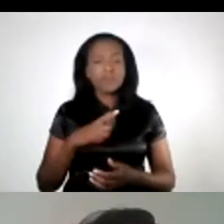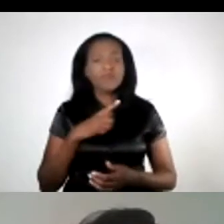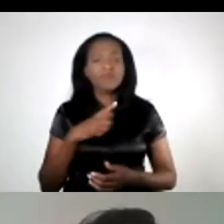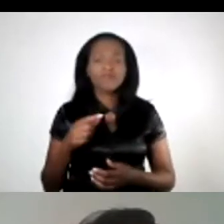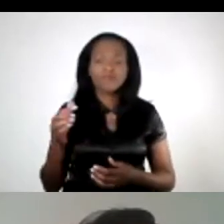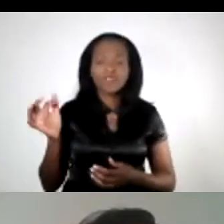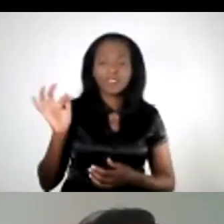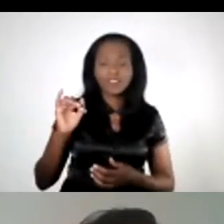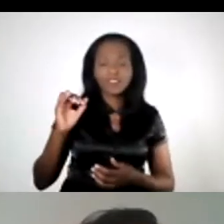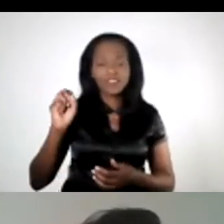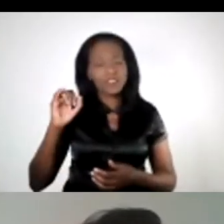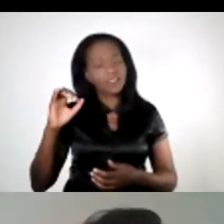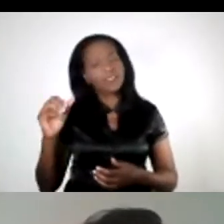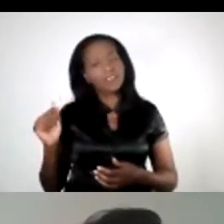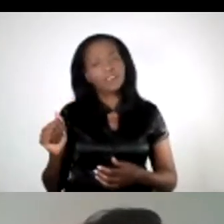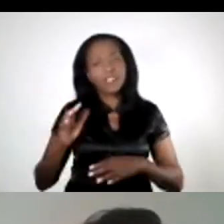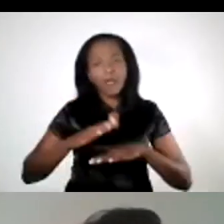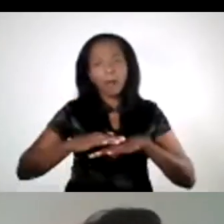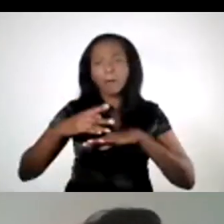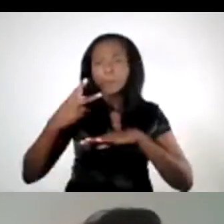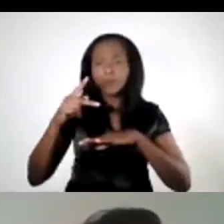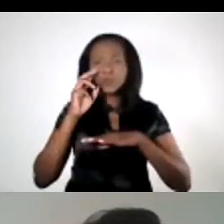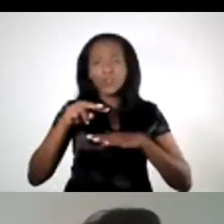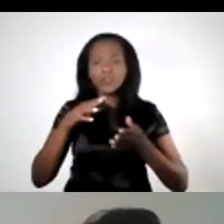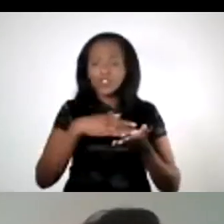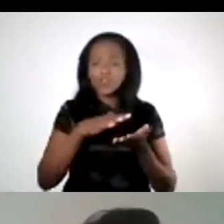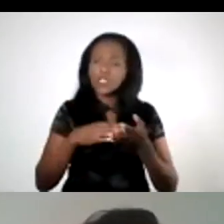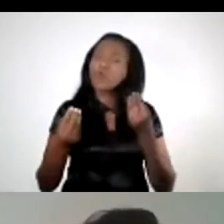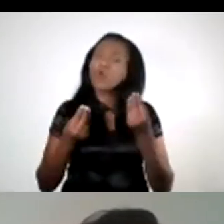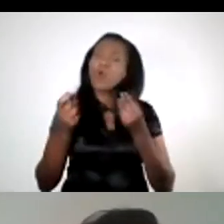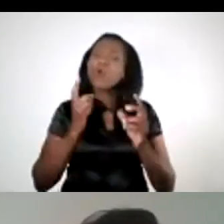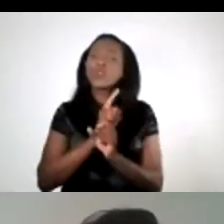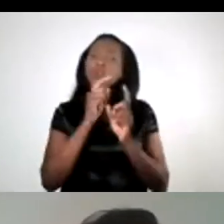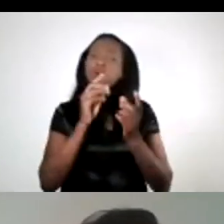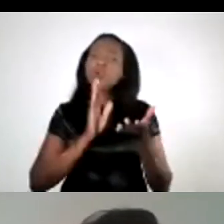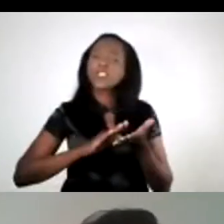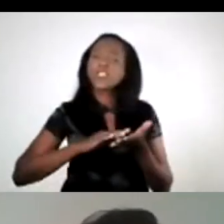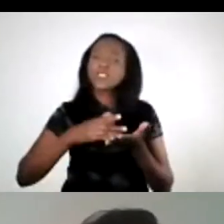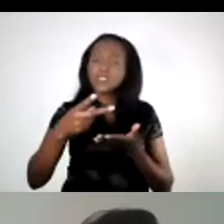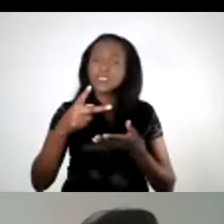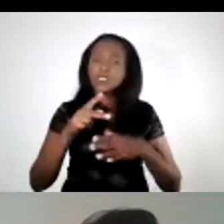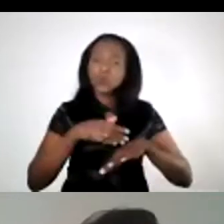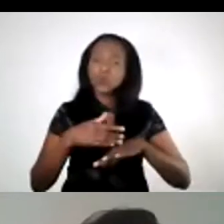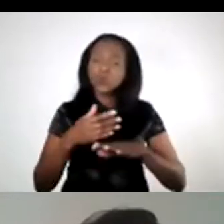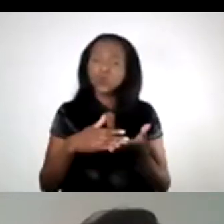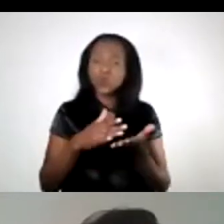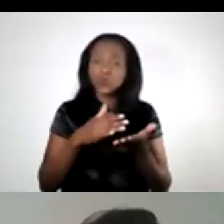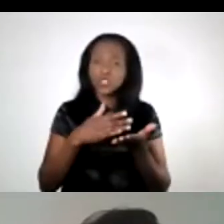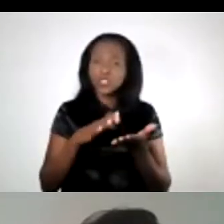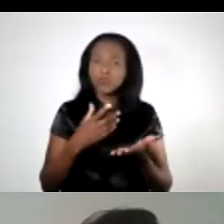aí na mão de vocês, como que é possível adquirir essa versão impressa.